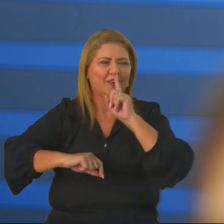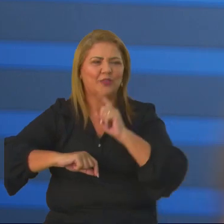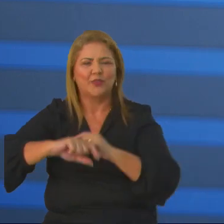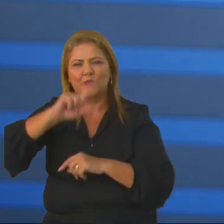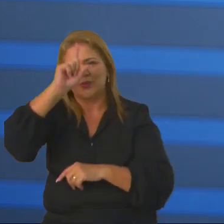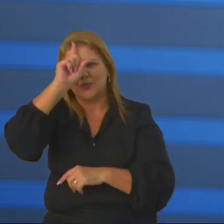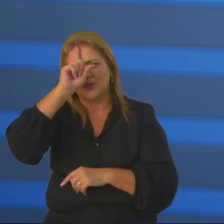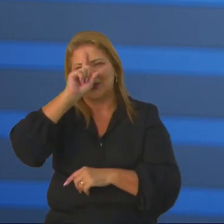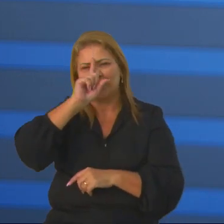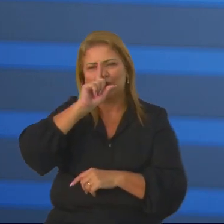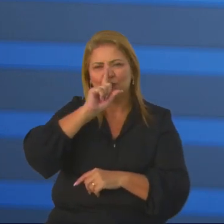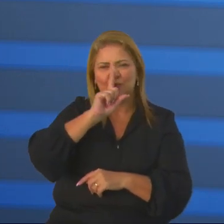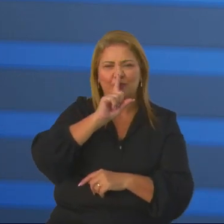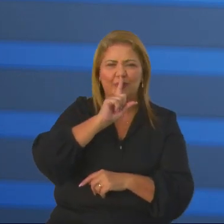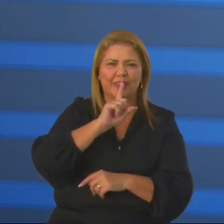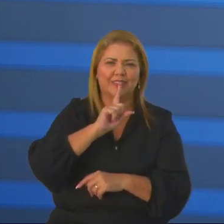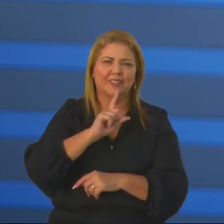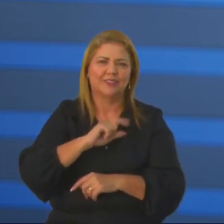amarelo,